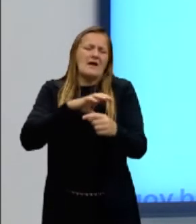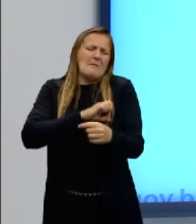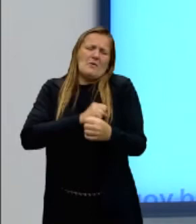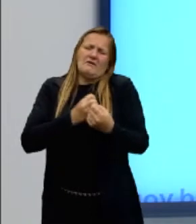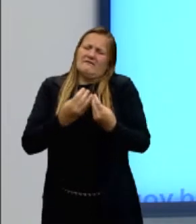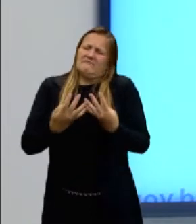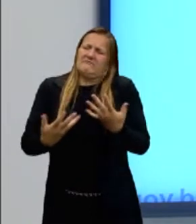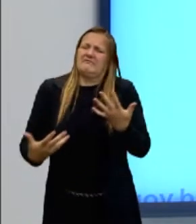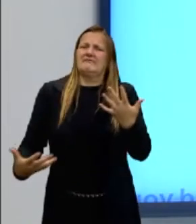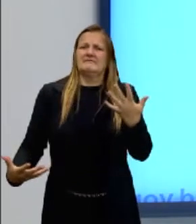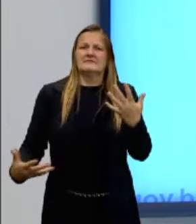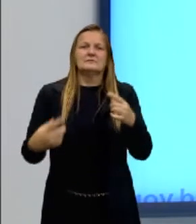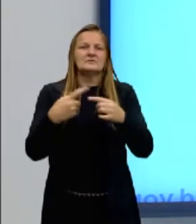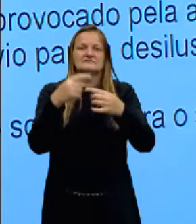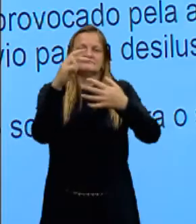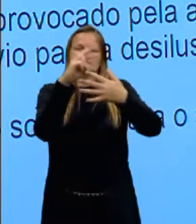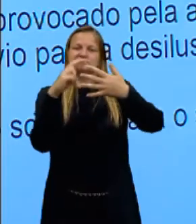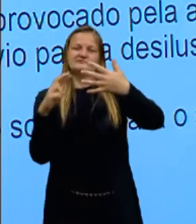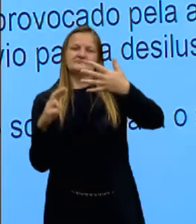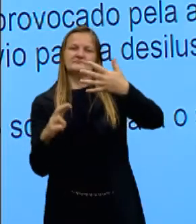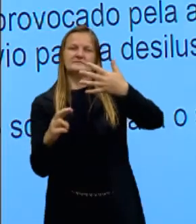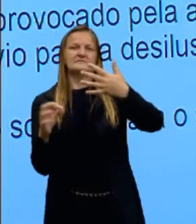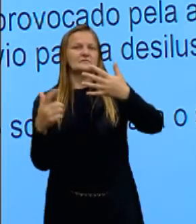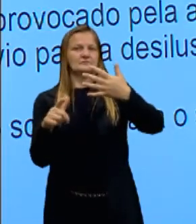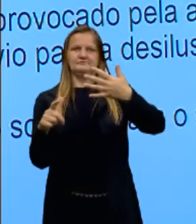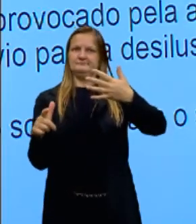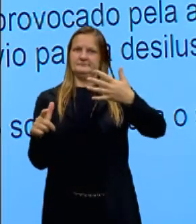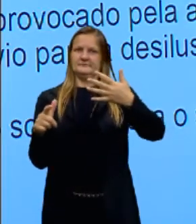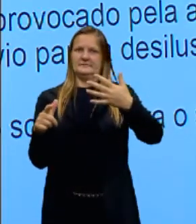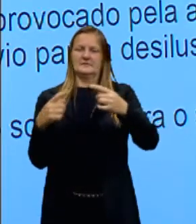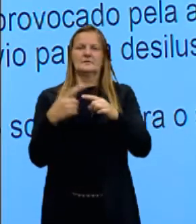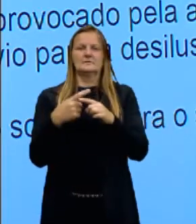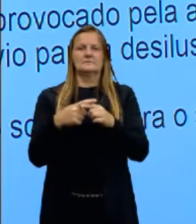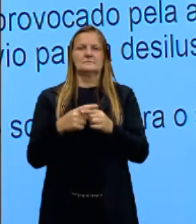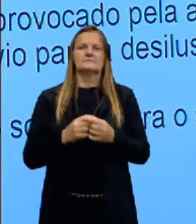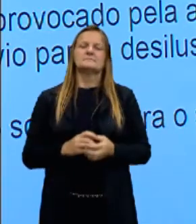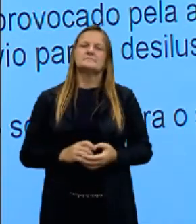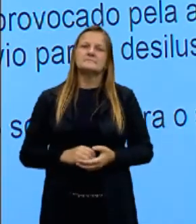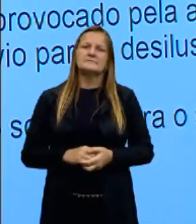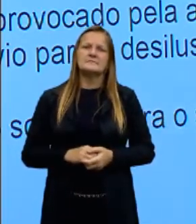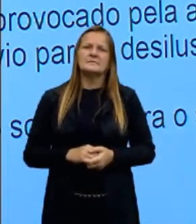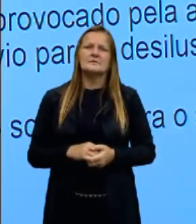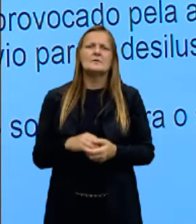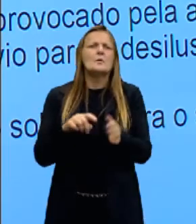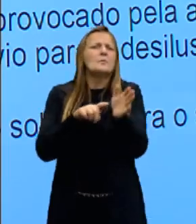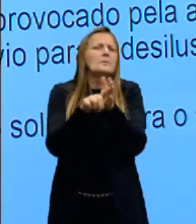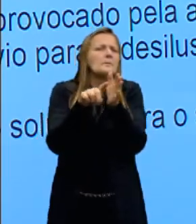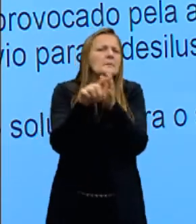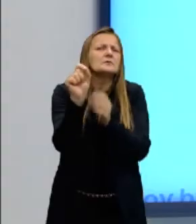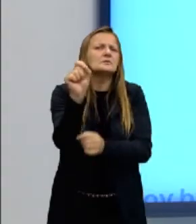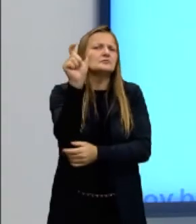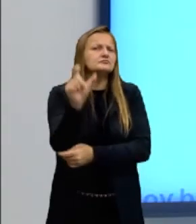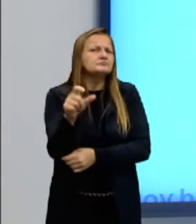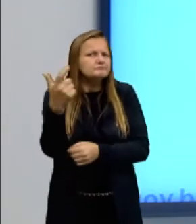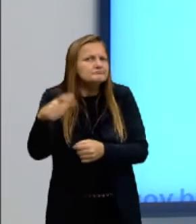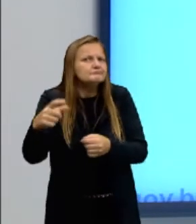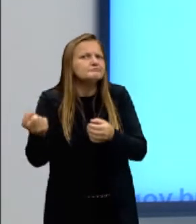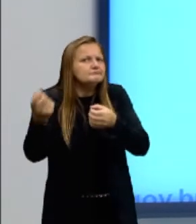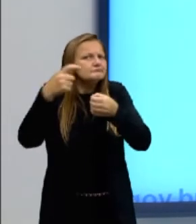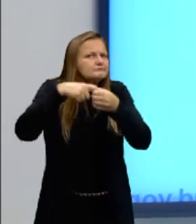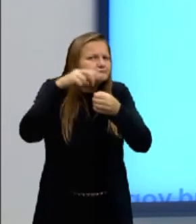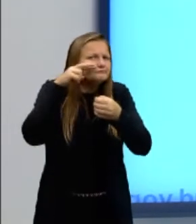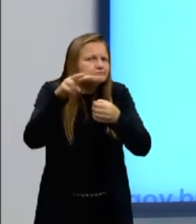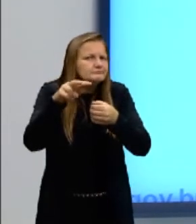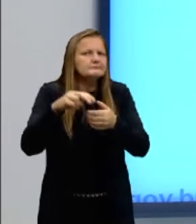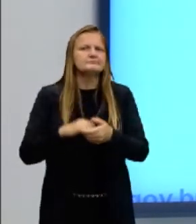porque as outras não tem relação com esse segundo período aqui não tem relação tá Então olha a pergunta vamos ver de novo aqui ó vamos